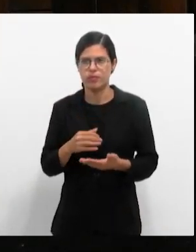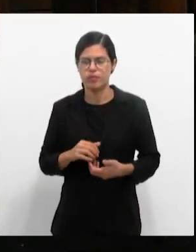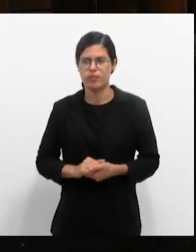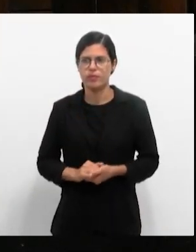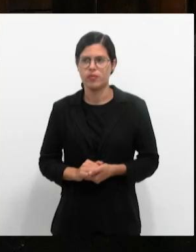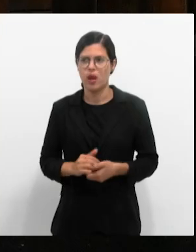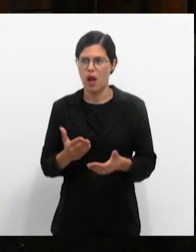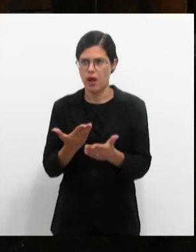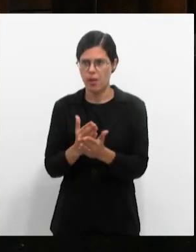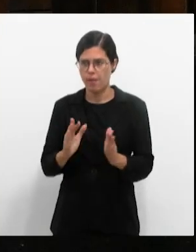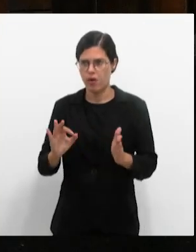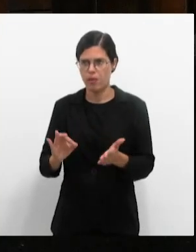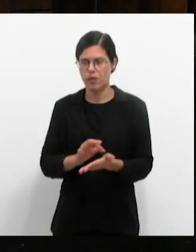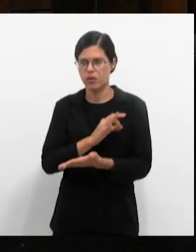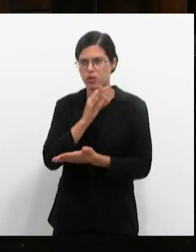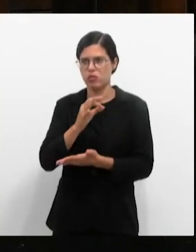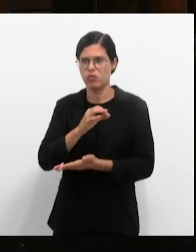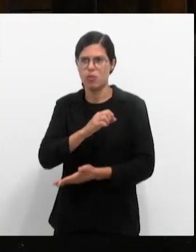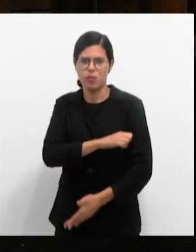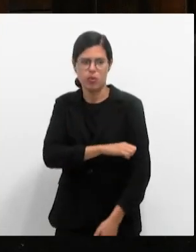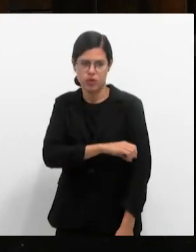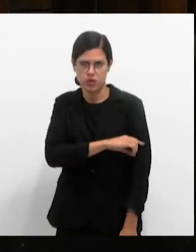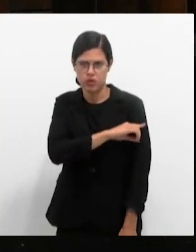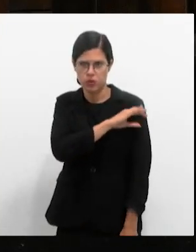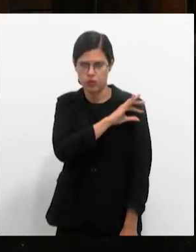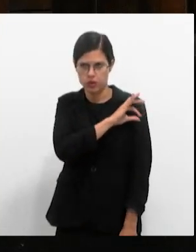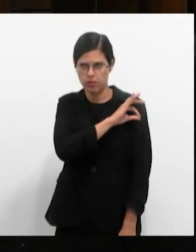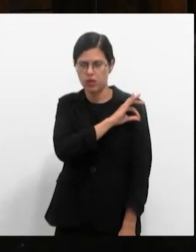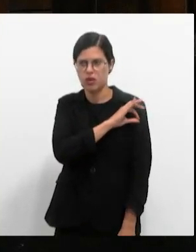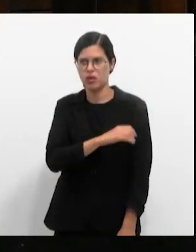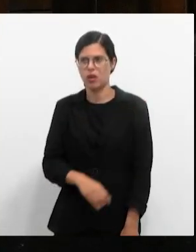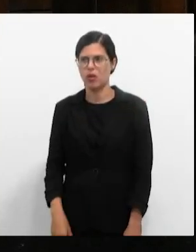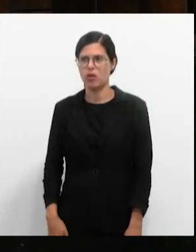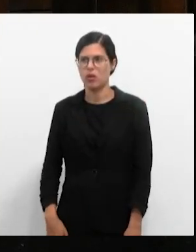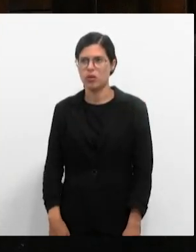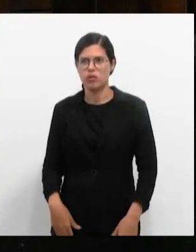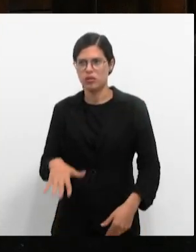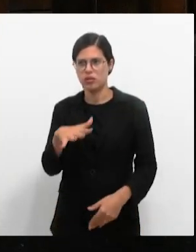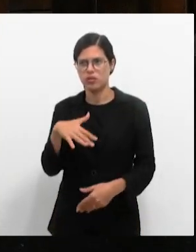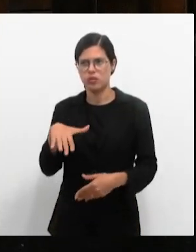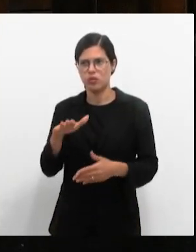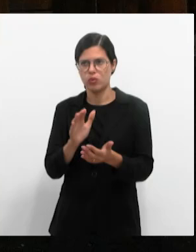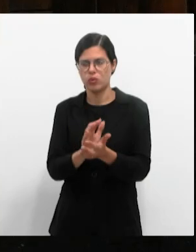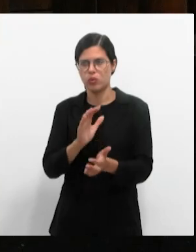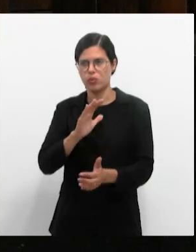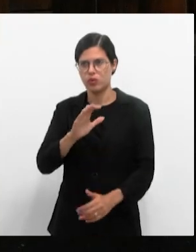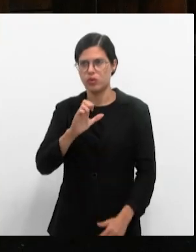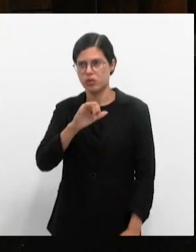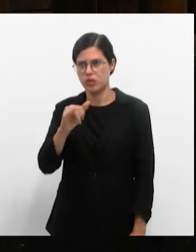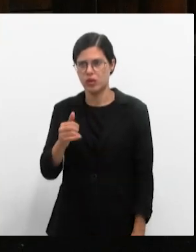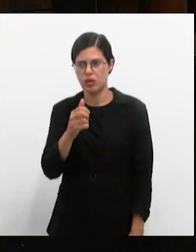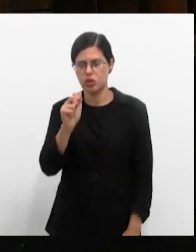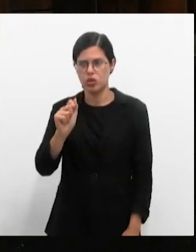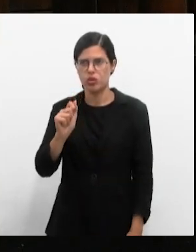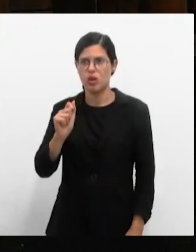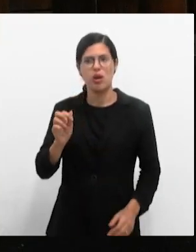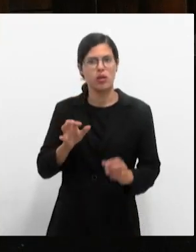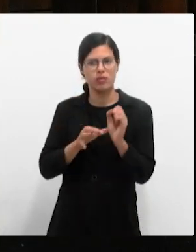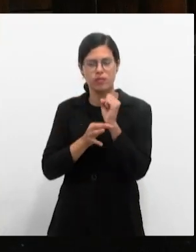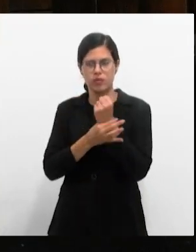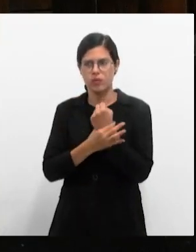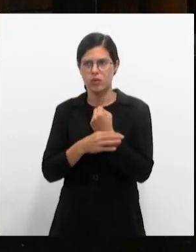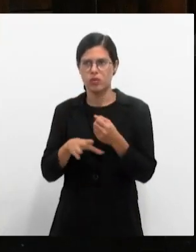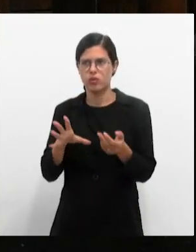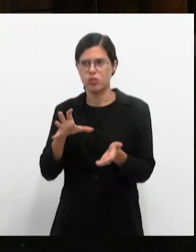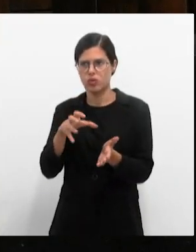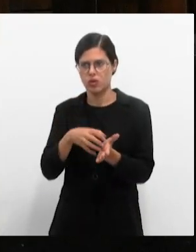o ensino fundamental na rede SEJA. A rede SEJA é a que garante os centros